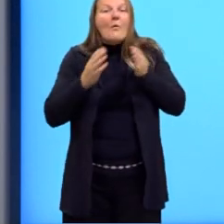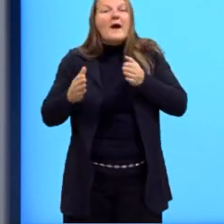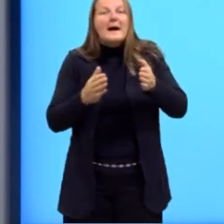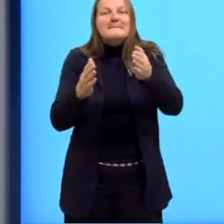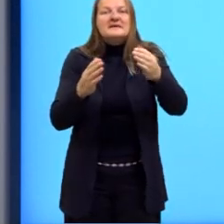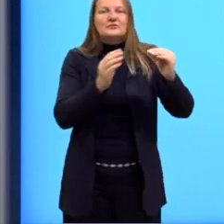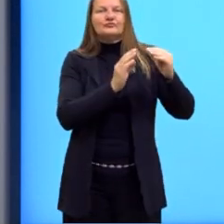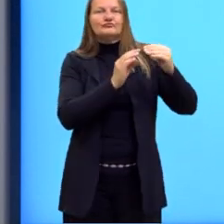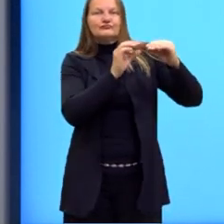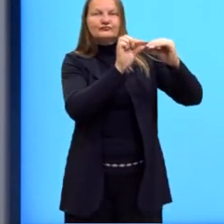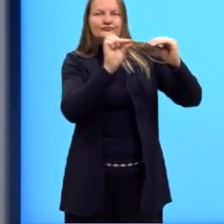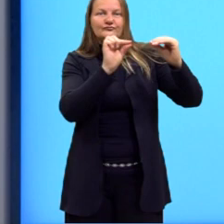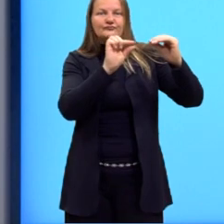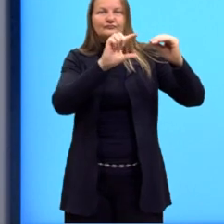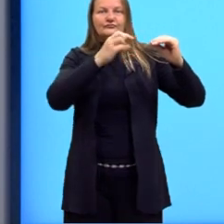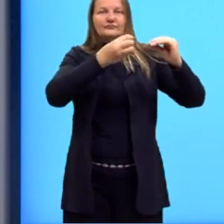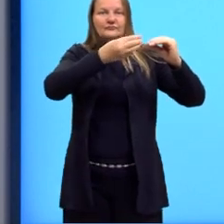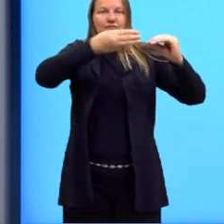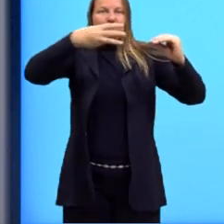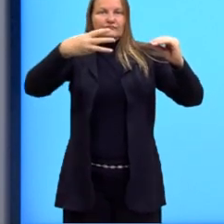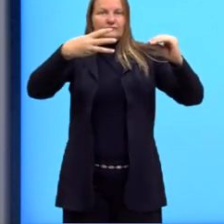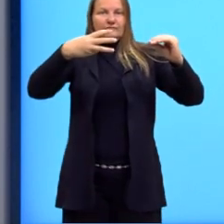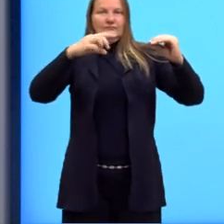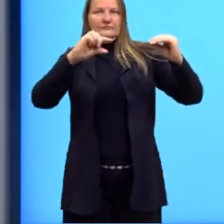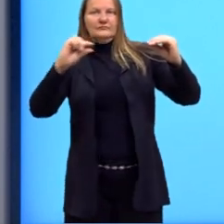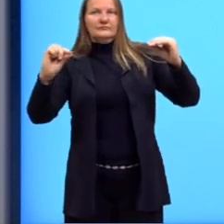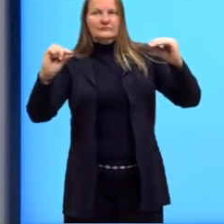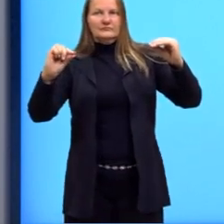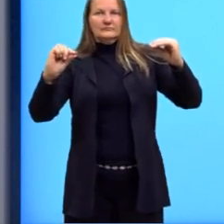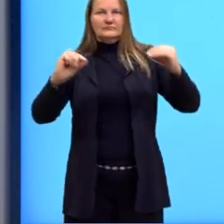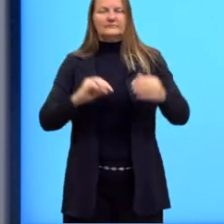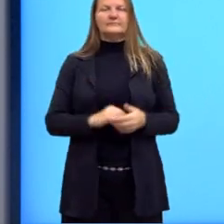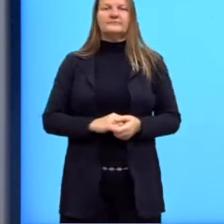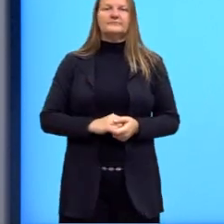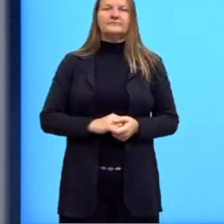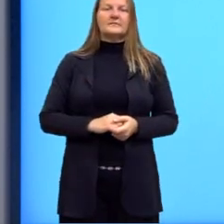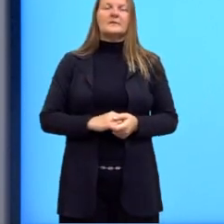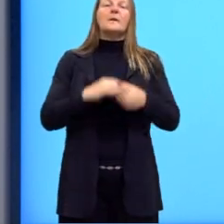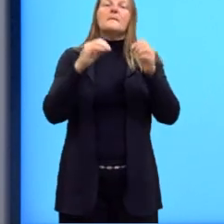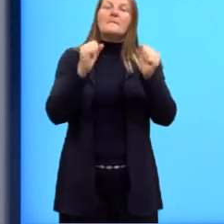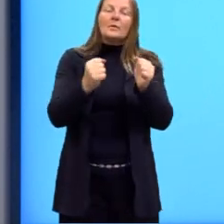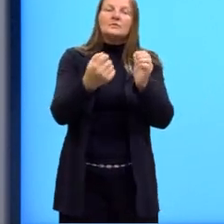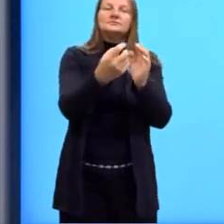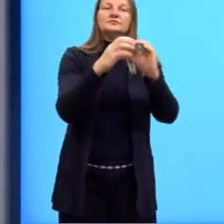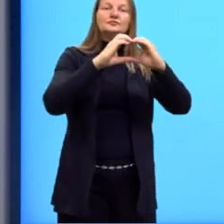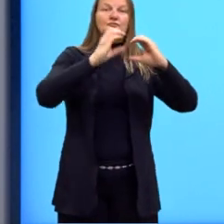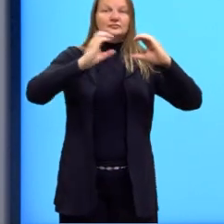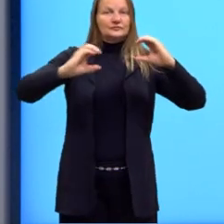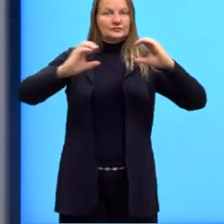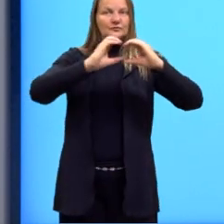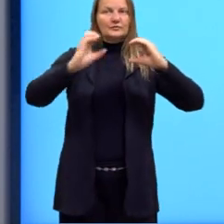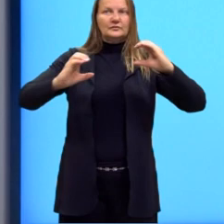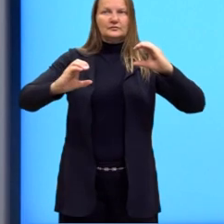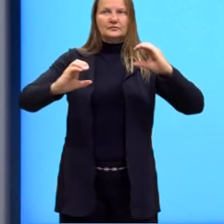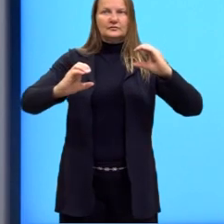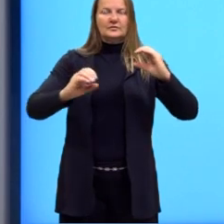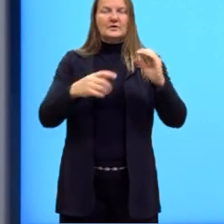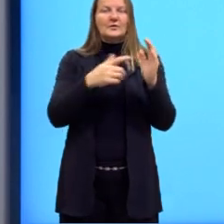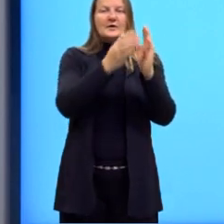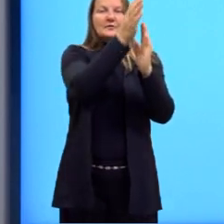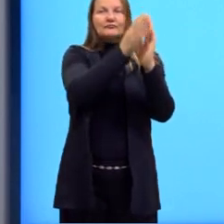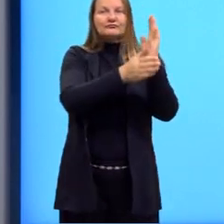então vejam que apesar de eu não ter a gente pode apresentar os circuitos de várias maneiras Apesar de eu não ter